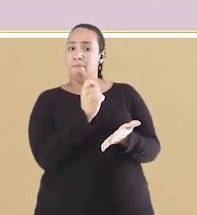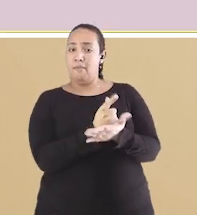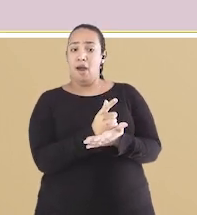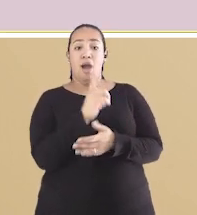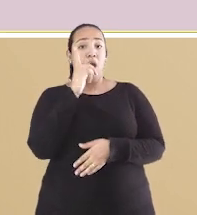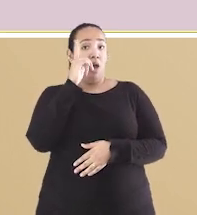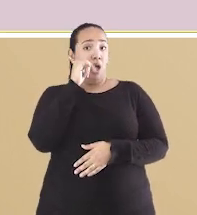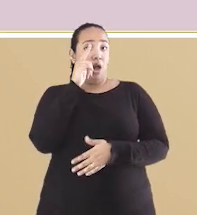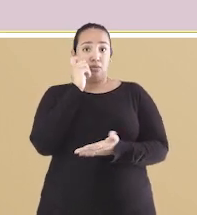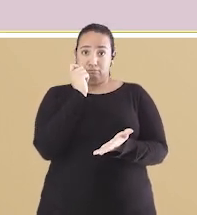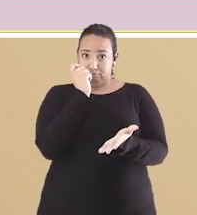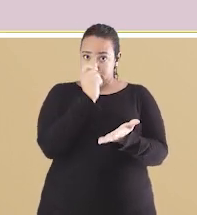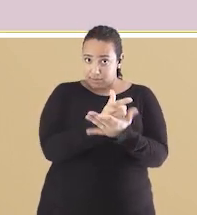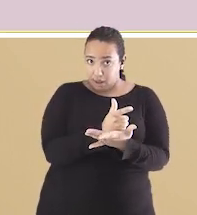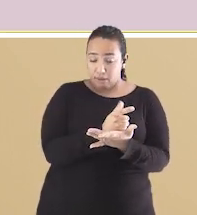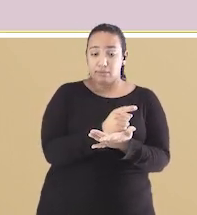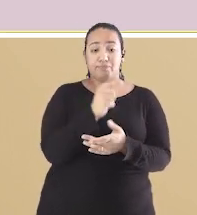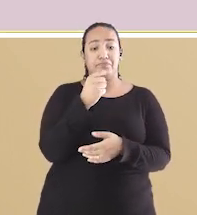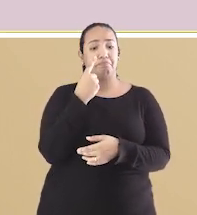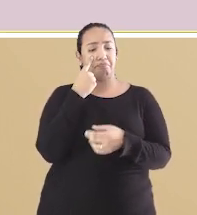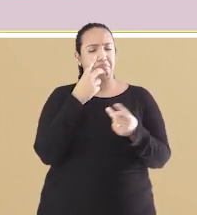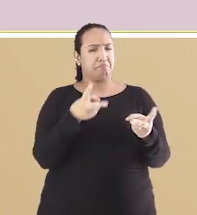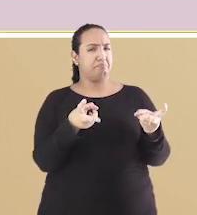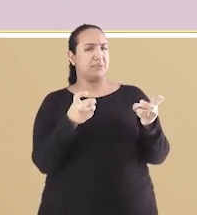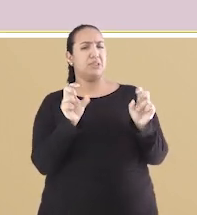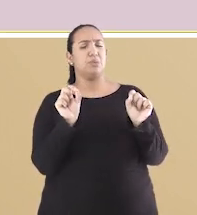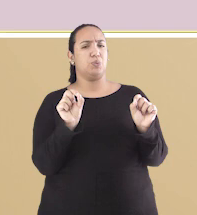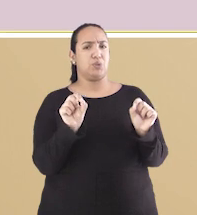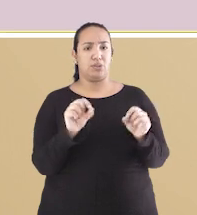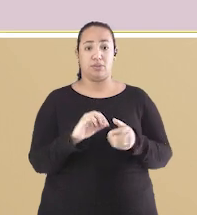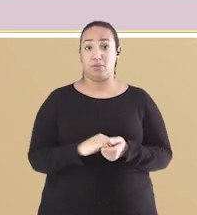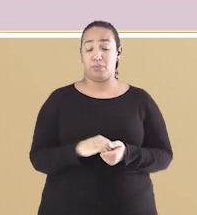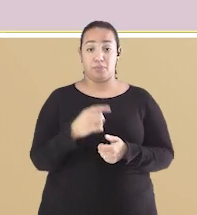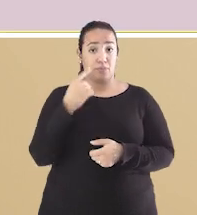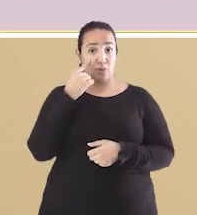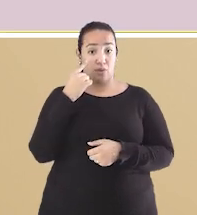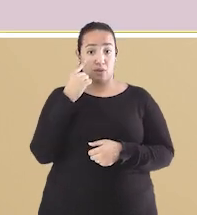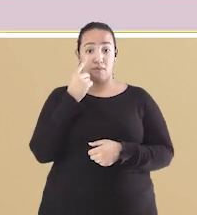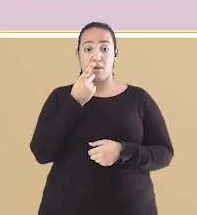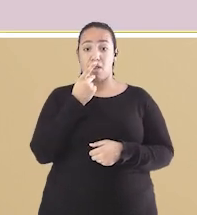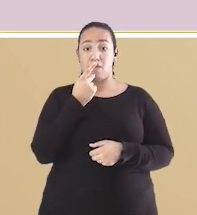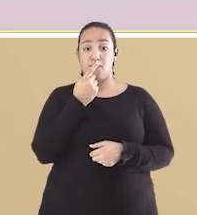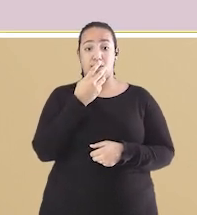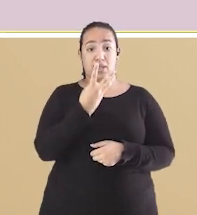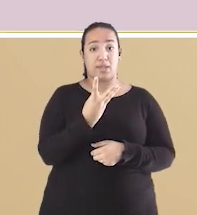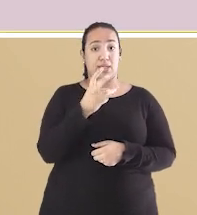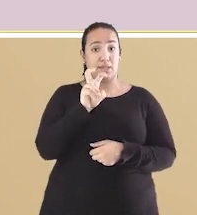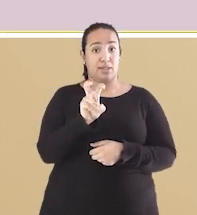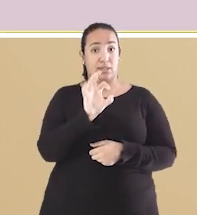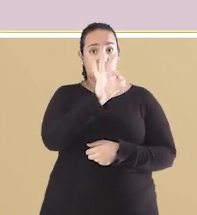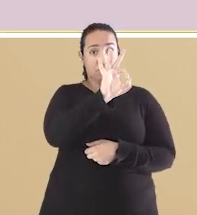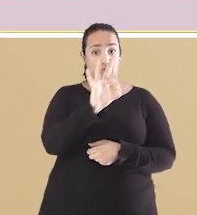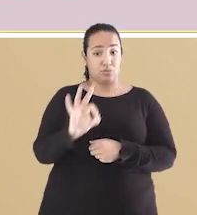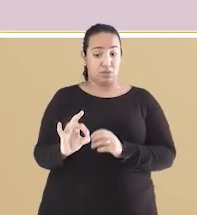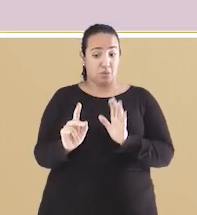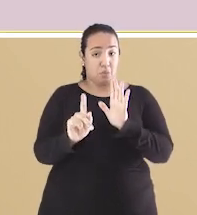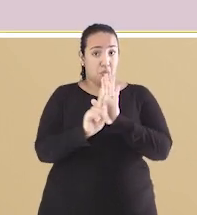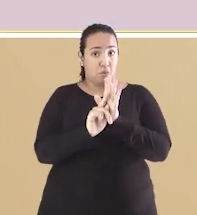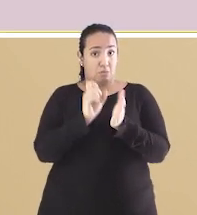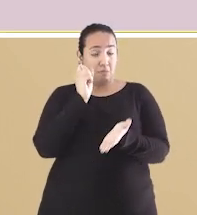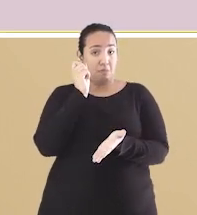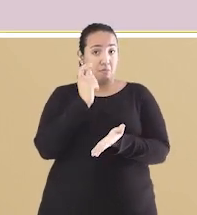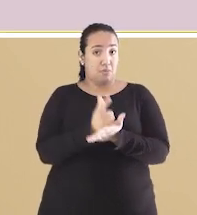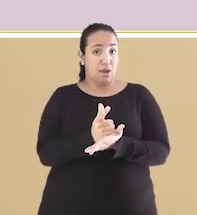de água, ele observou a seguinte informação, que dizia que 35% do valor da